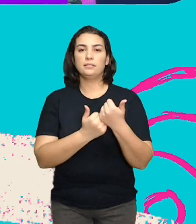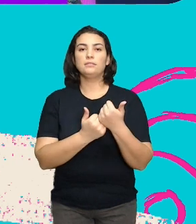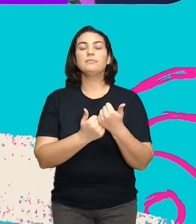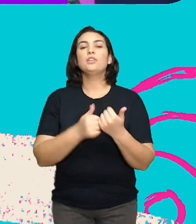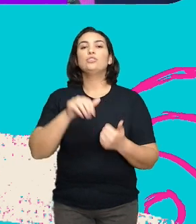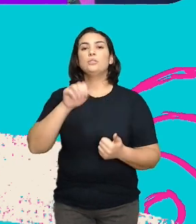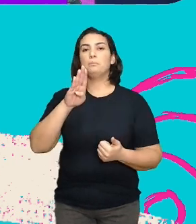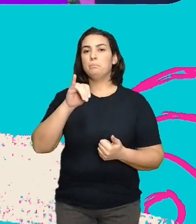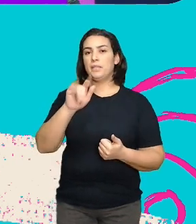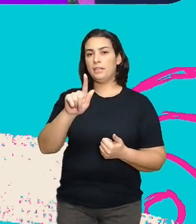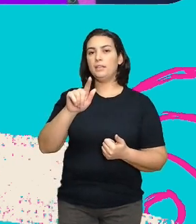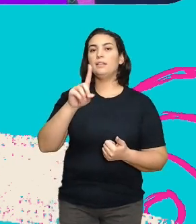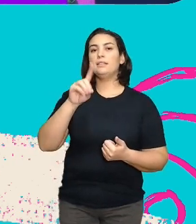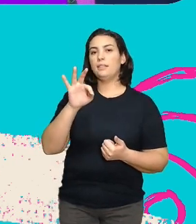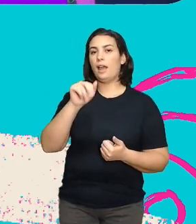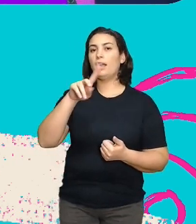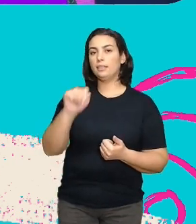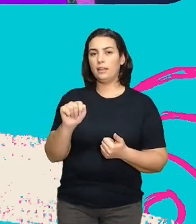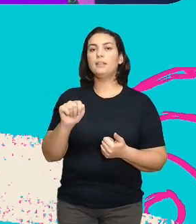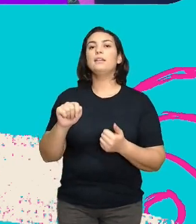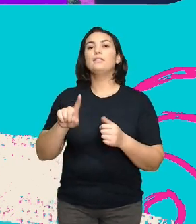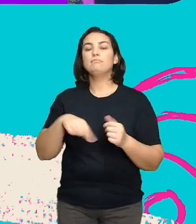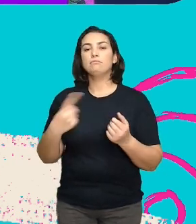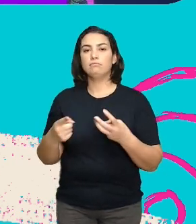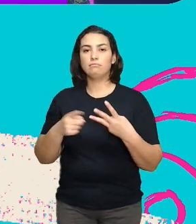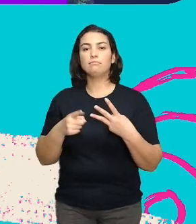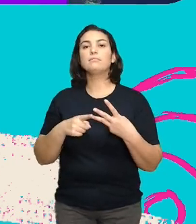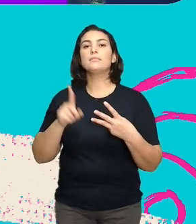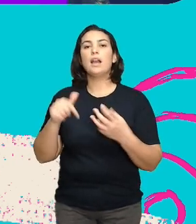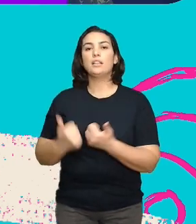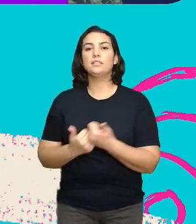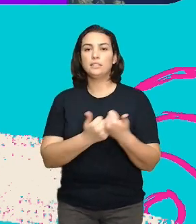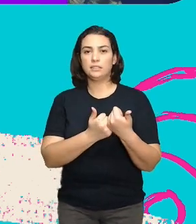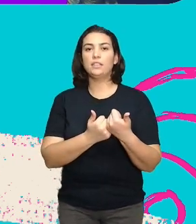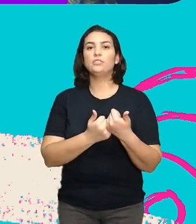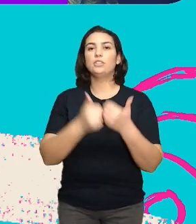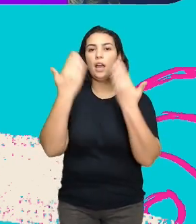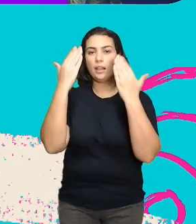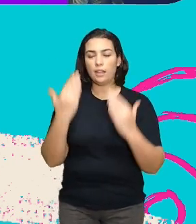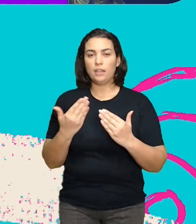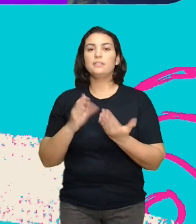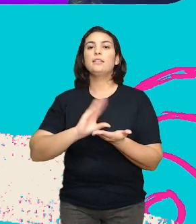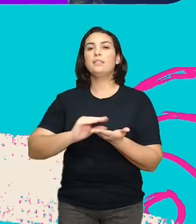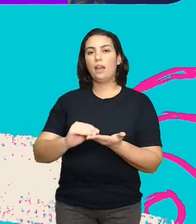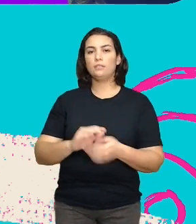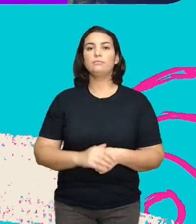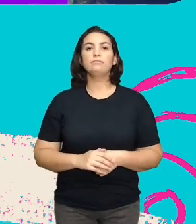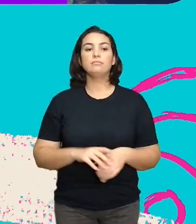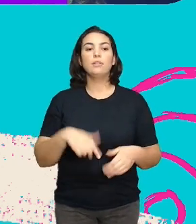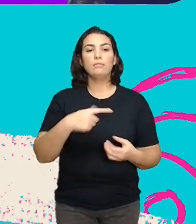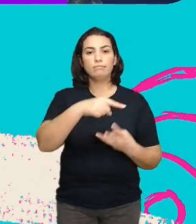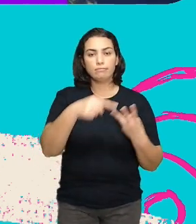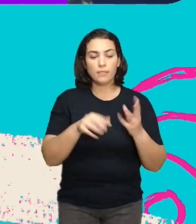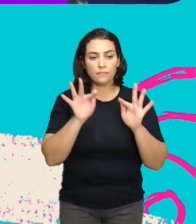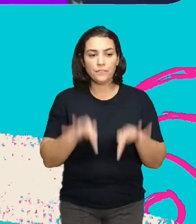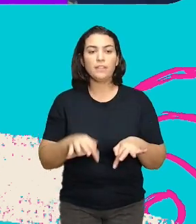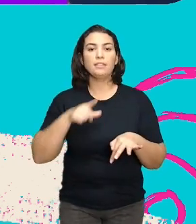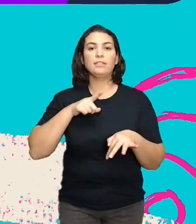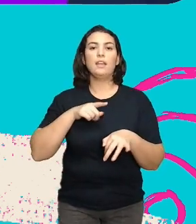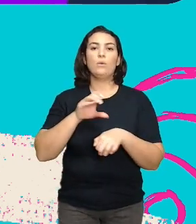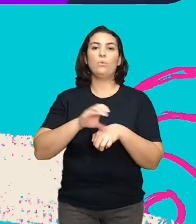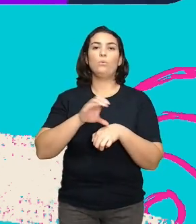análise de dados. Quando ele finaliza todo o percurso, ele sai com um curso técnico em ciência de dados. Então, nós iniciamos